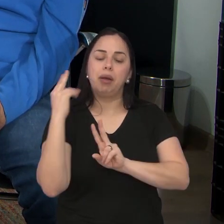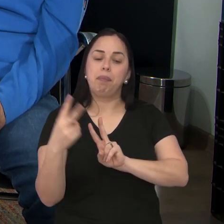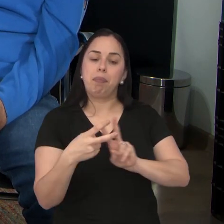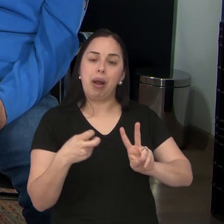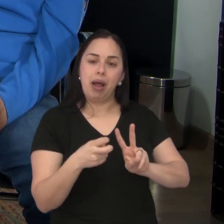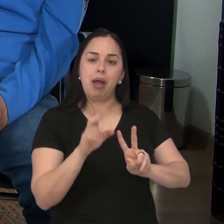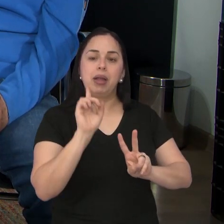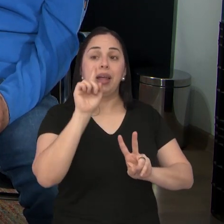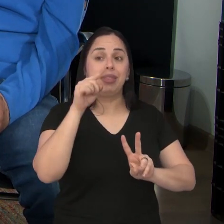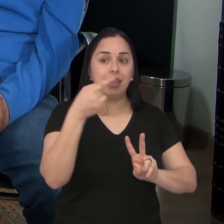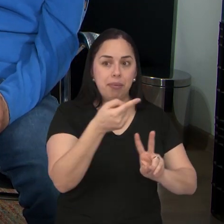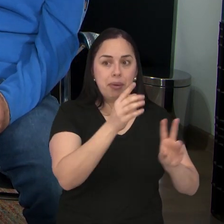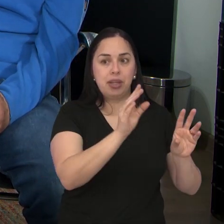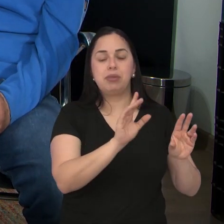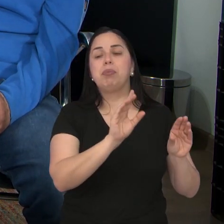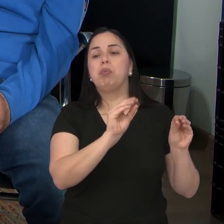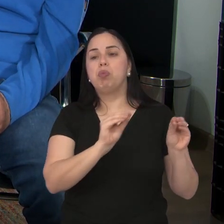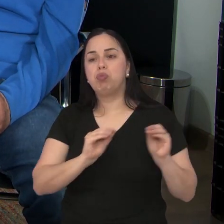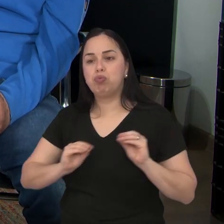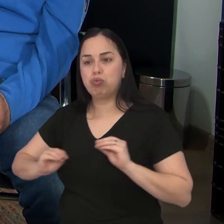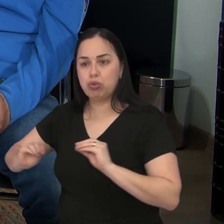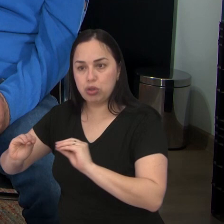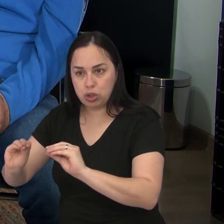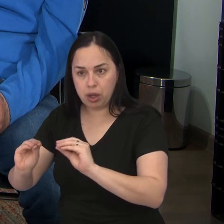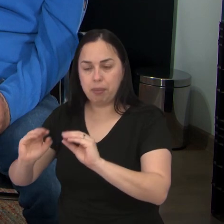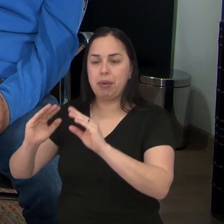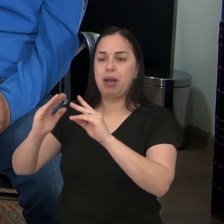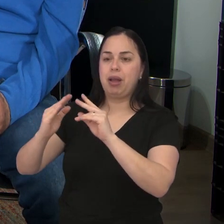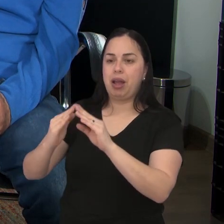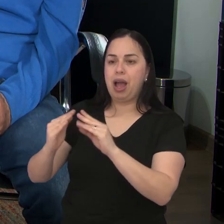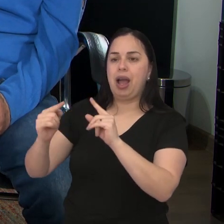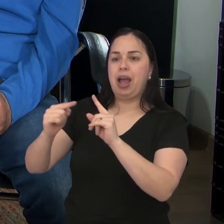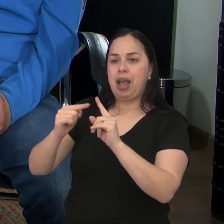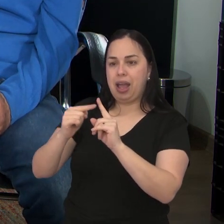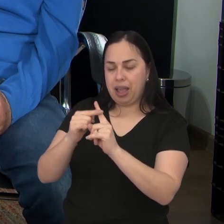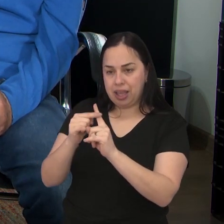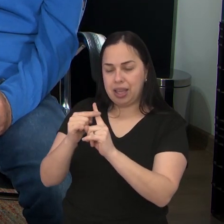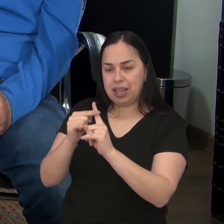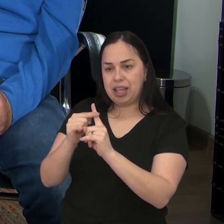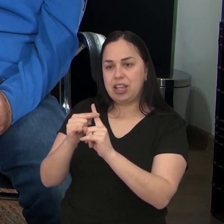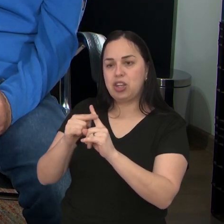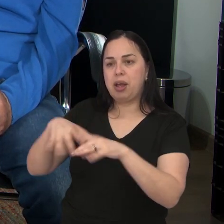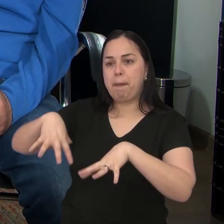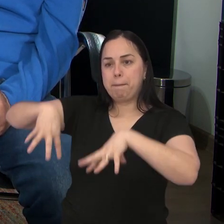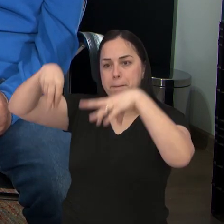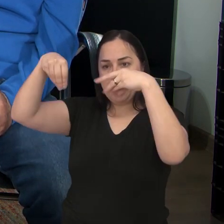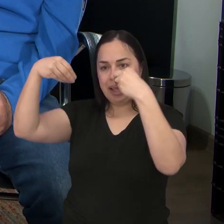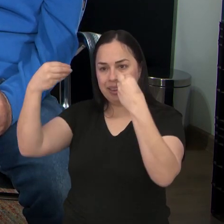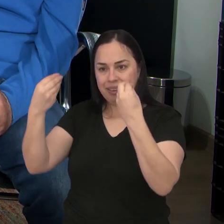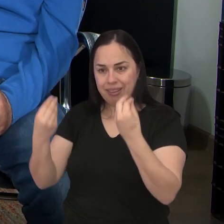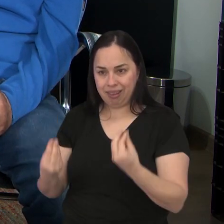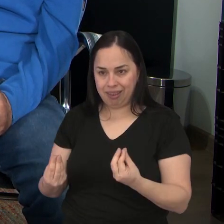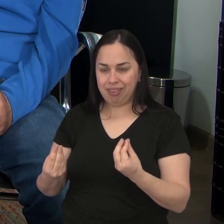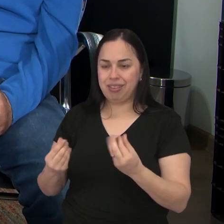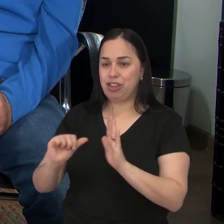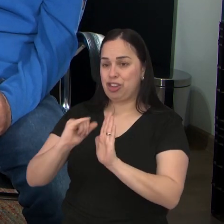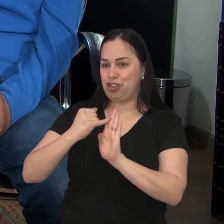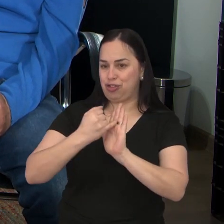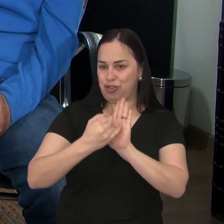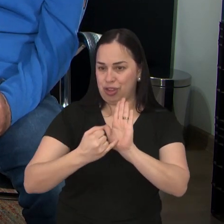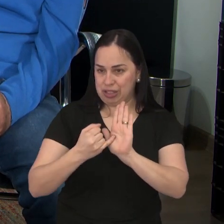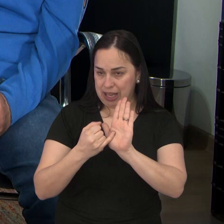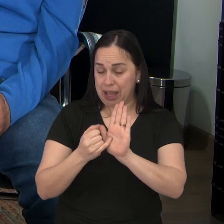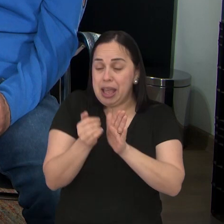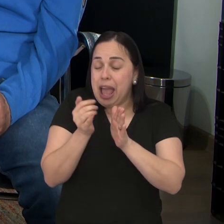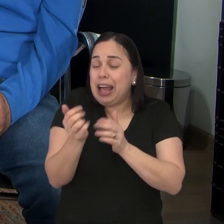mas ela é transferida para onde está a matriz hoje. A matriz, porque ela está ali na beira do banhado. Uma questão até de proteção,